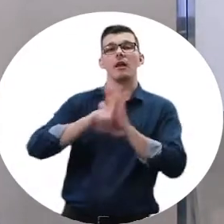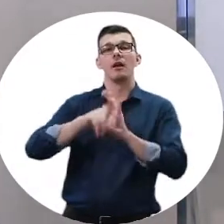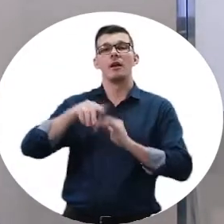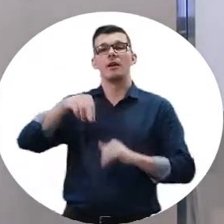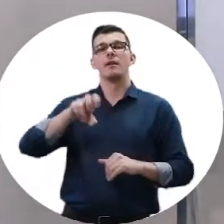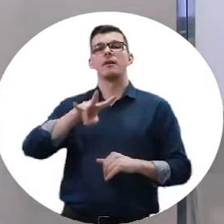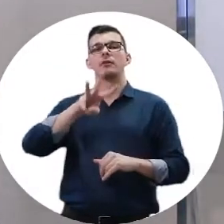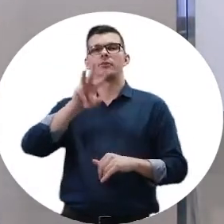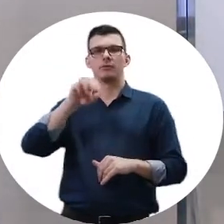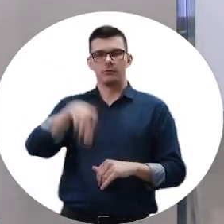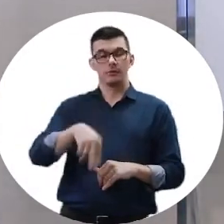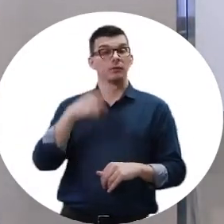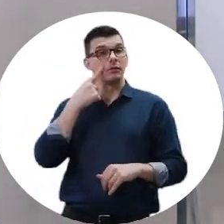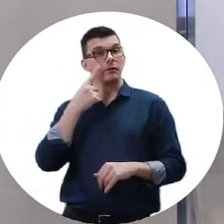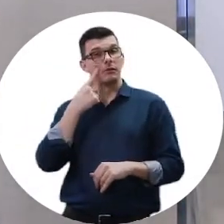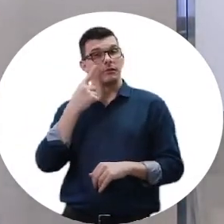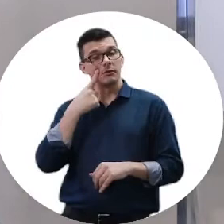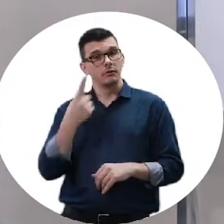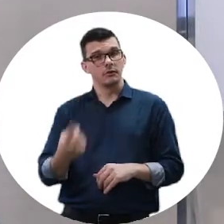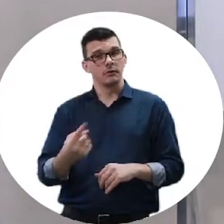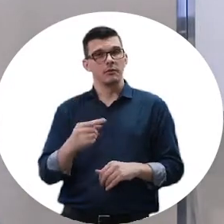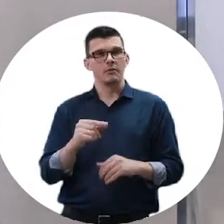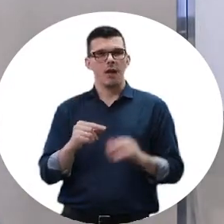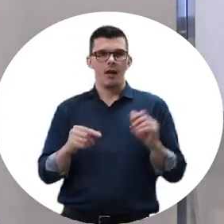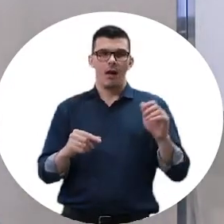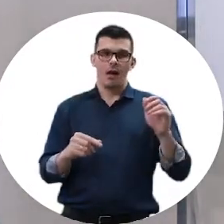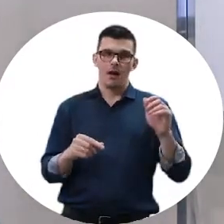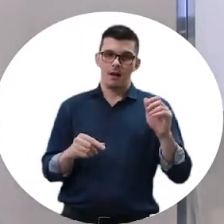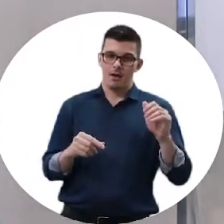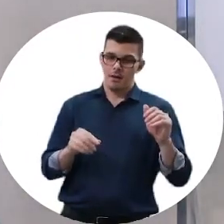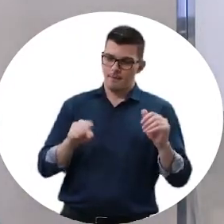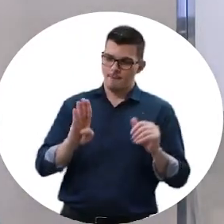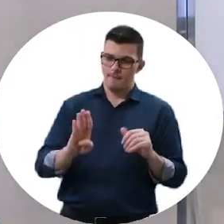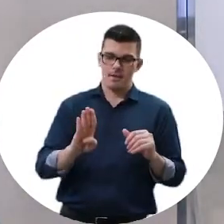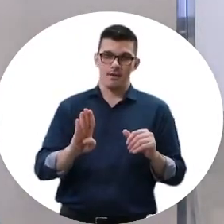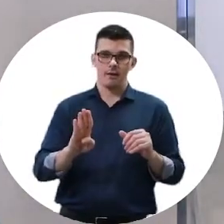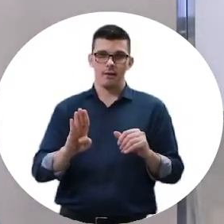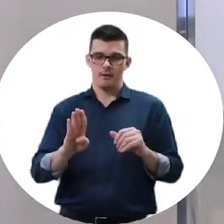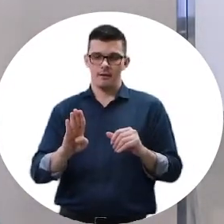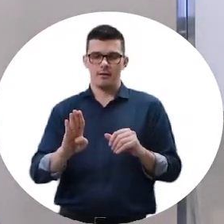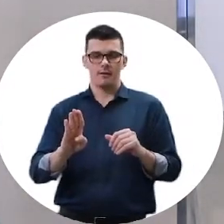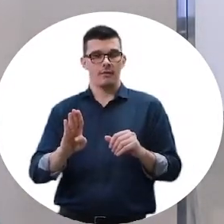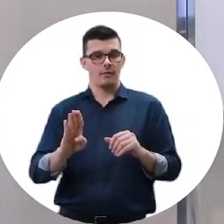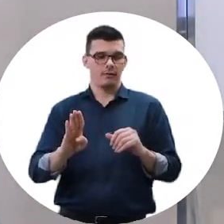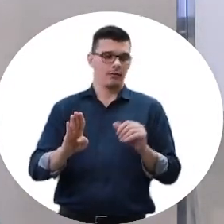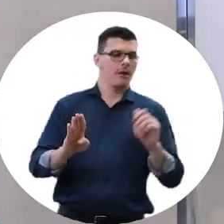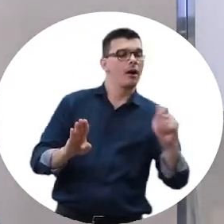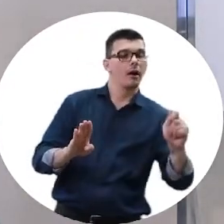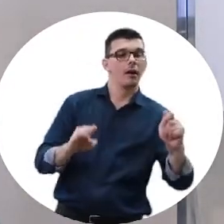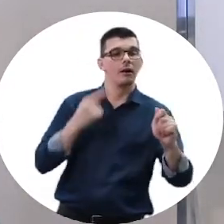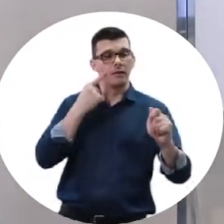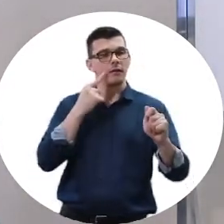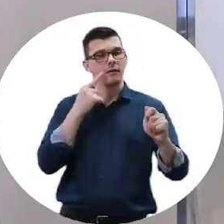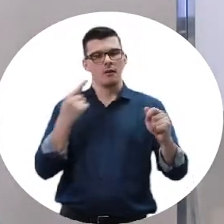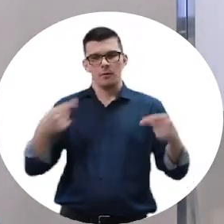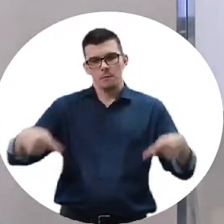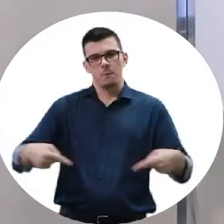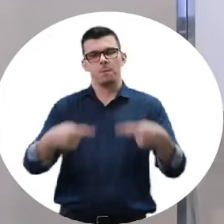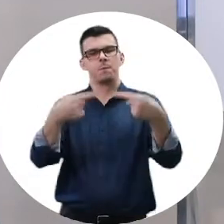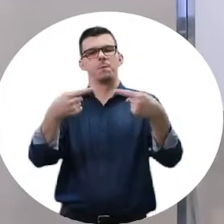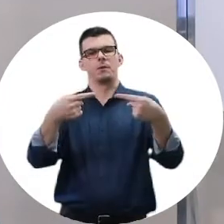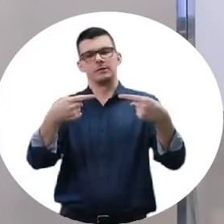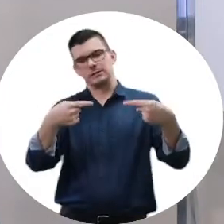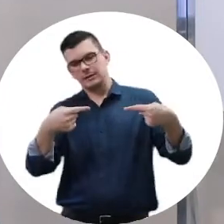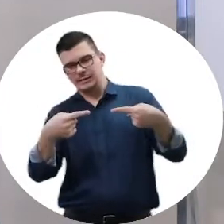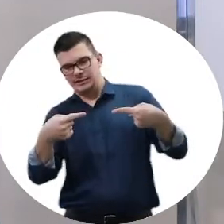terceira lei de Newton. Se o B receber uma ação, o A vai receber o quê? Uma reação. De mesmo modo, na mesma direção, sentido oposto. É a